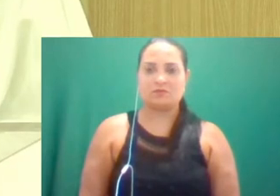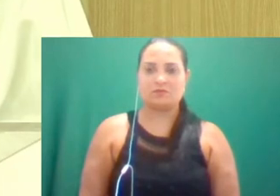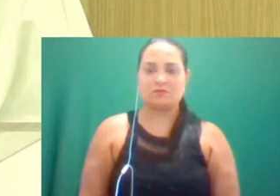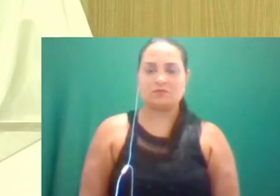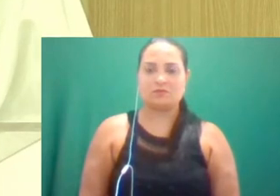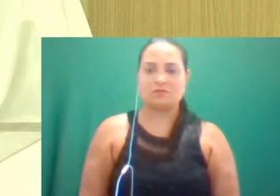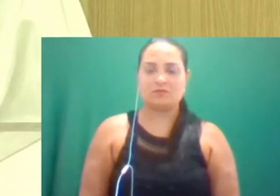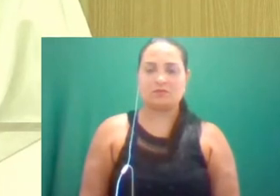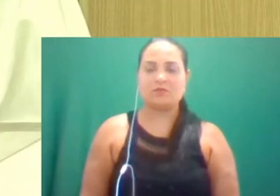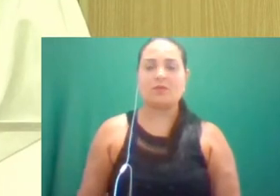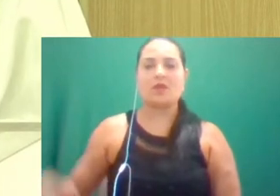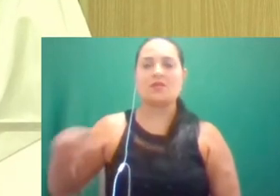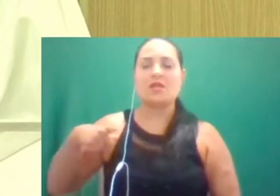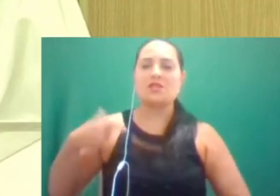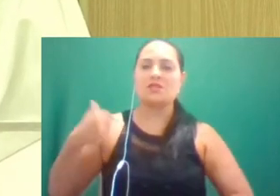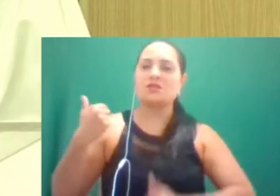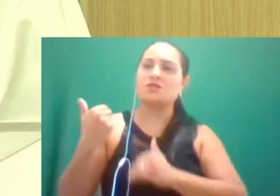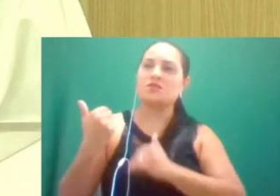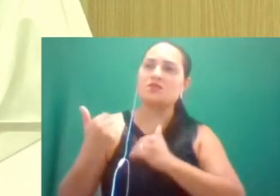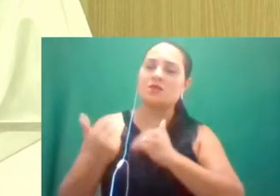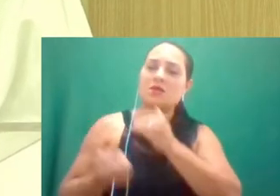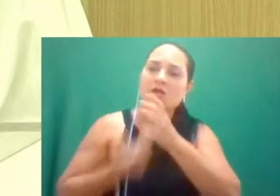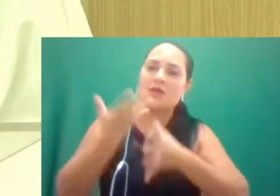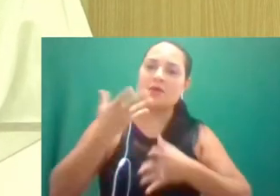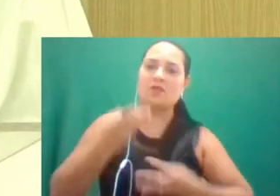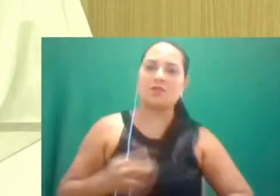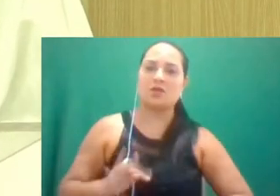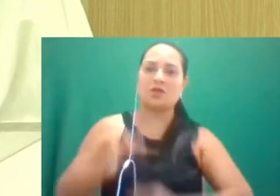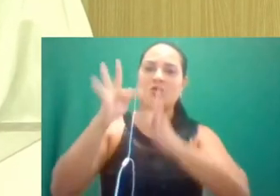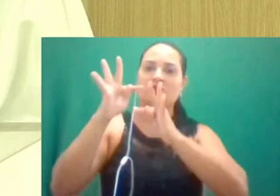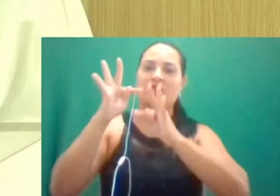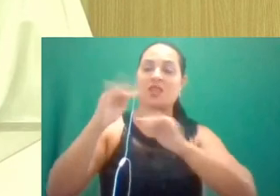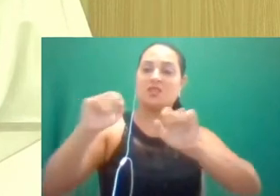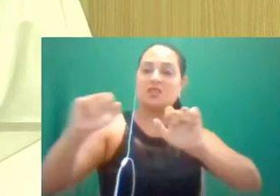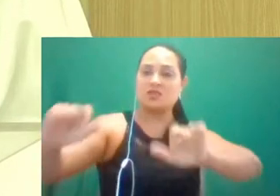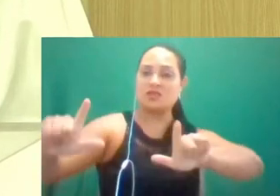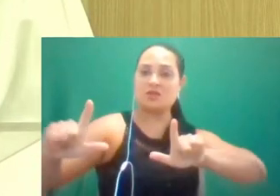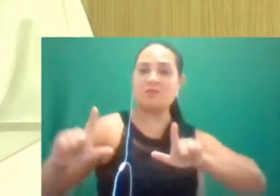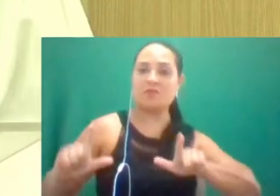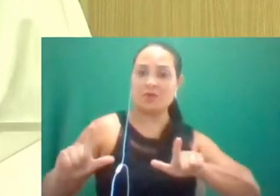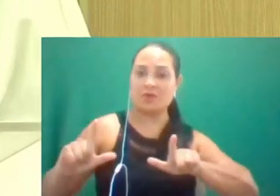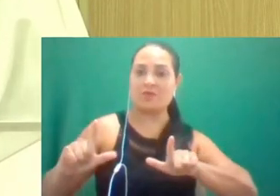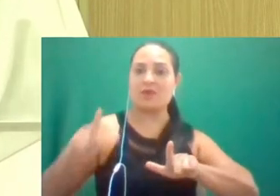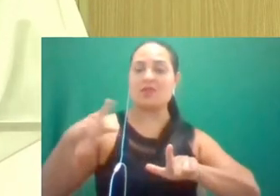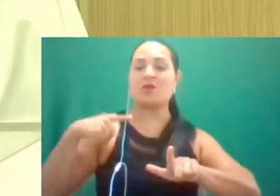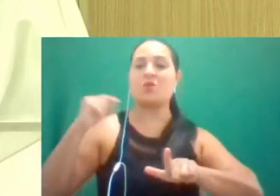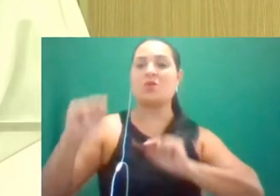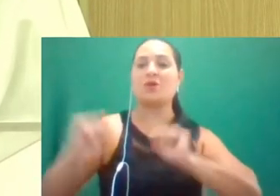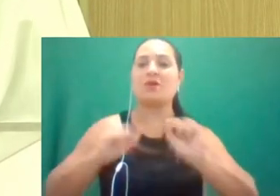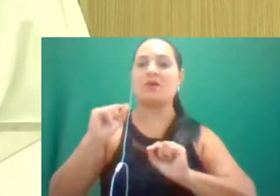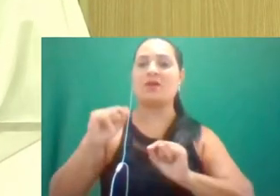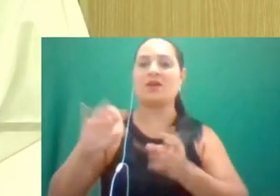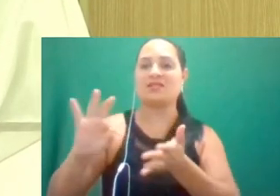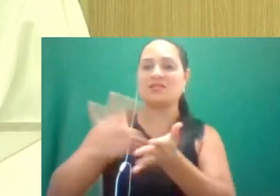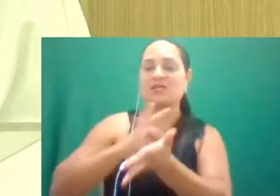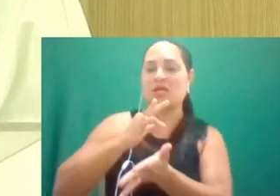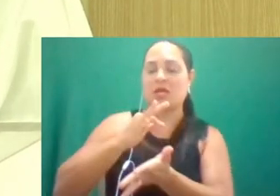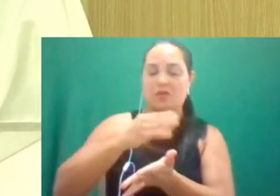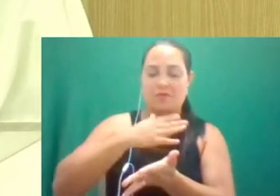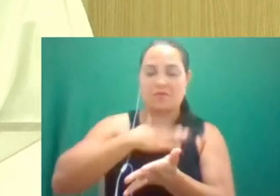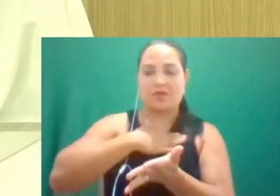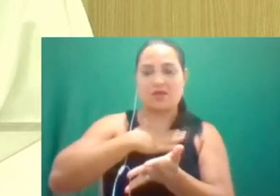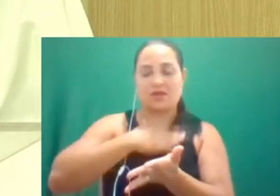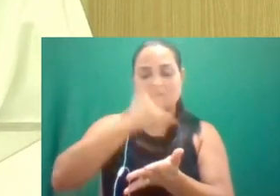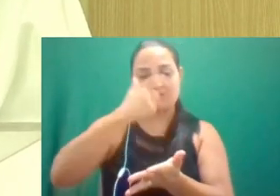automaticamente, de forma mágica, o nome dessas pessoas aparecerão nesse diploma. É o nome do pai,